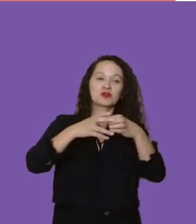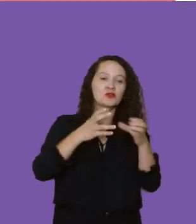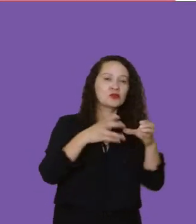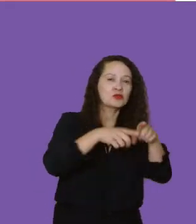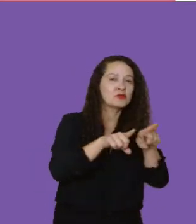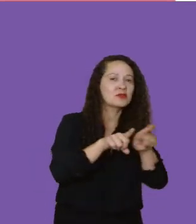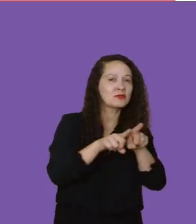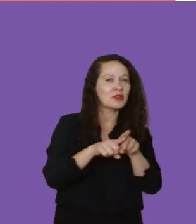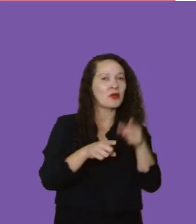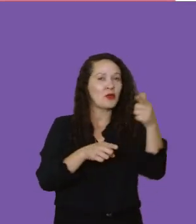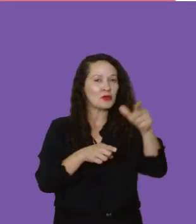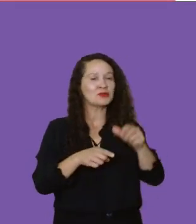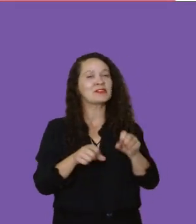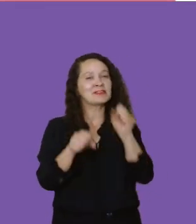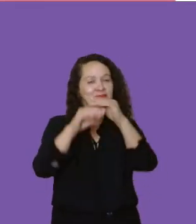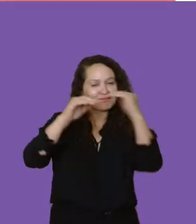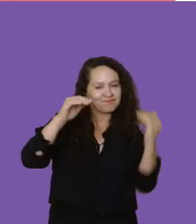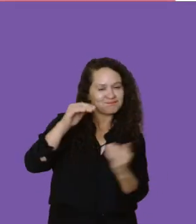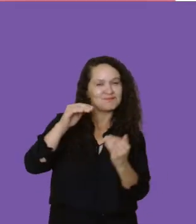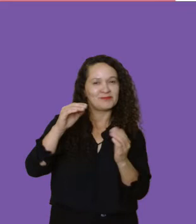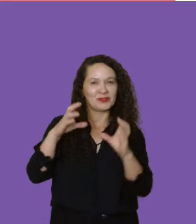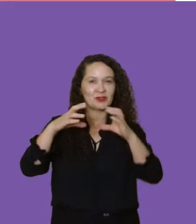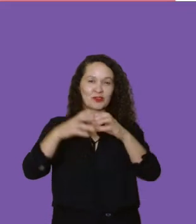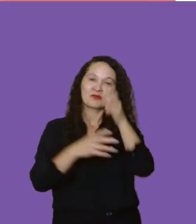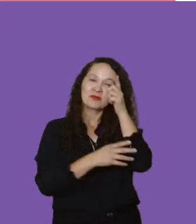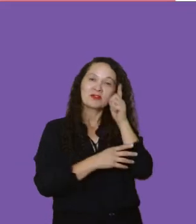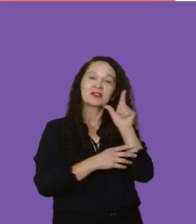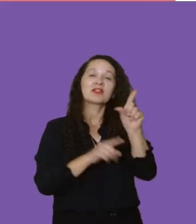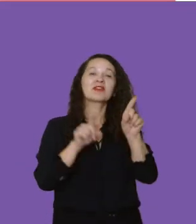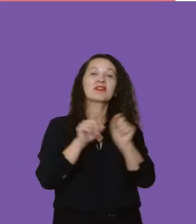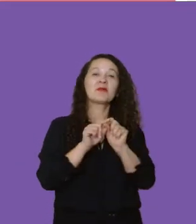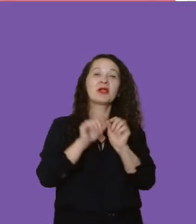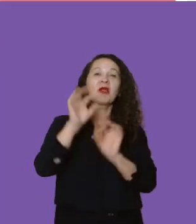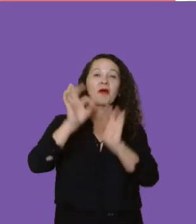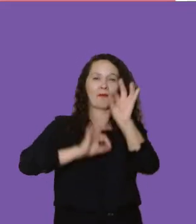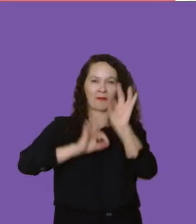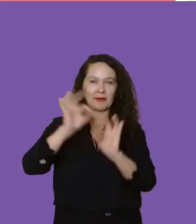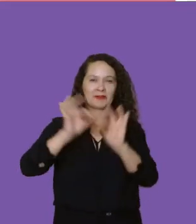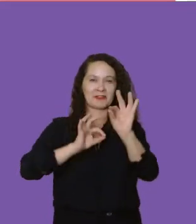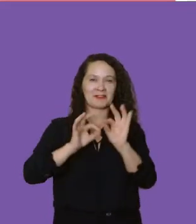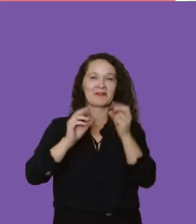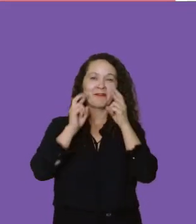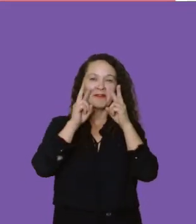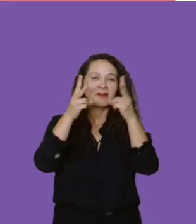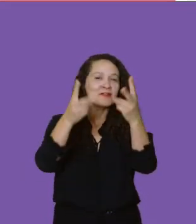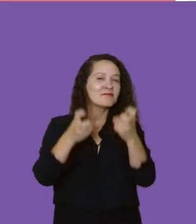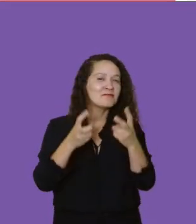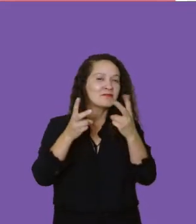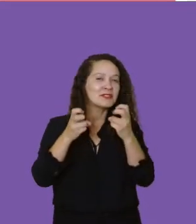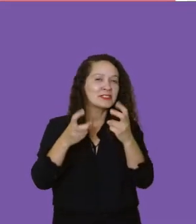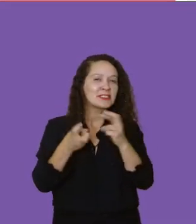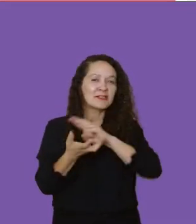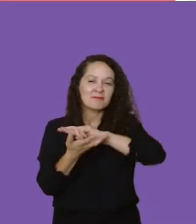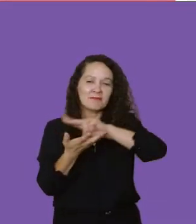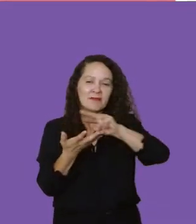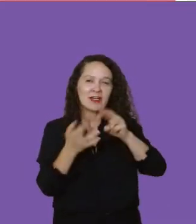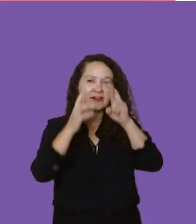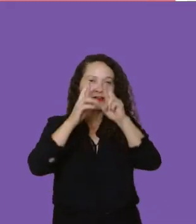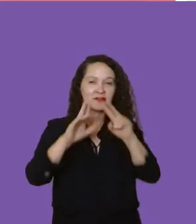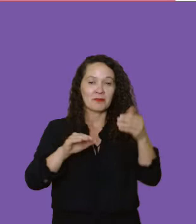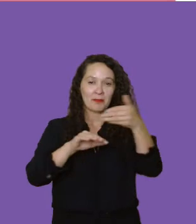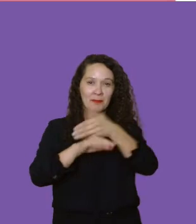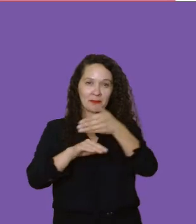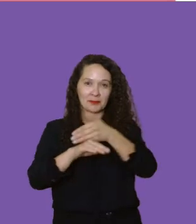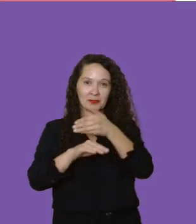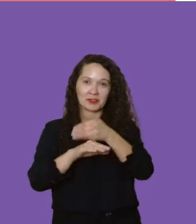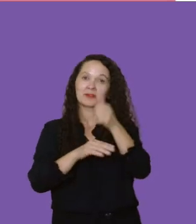sofrem múltiplas formas de desigualdade, que considere nesse desenho também as diferenças, os diferentes tipos de inserção das